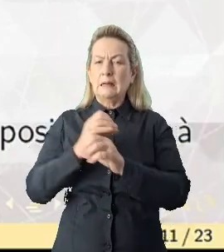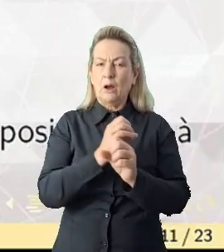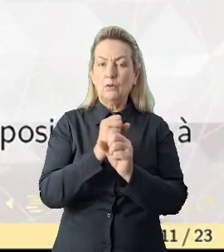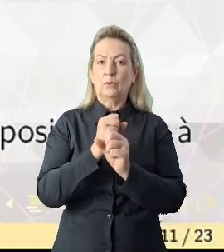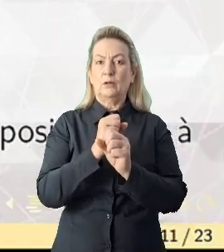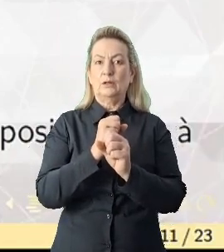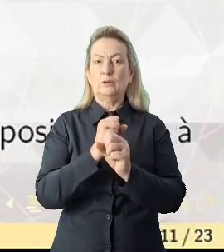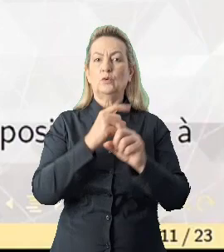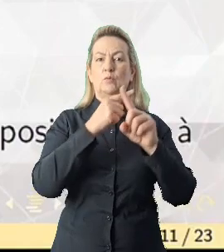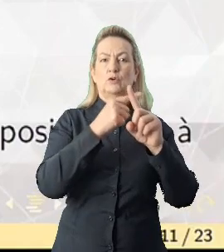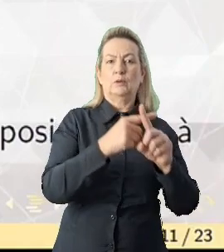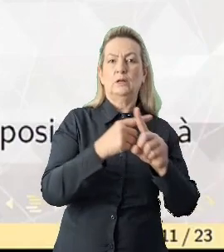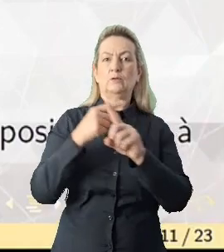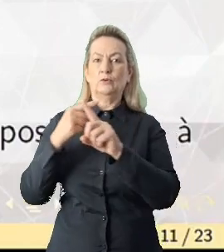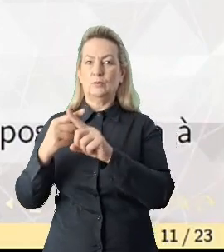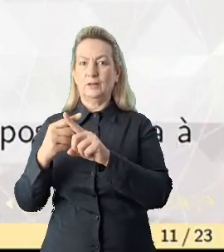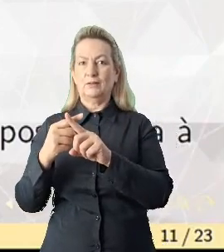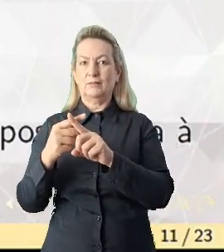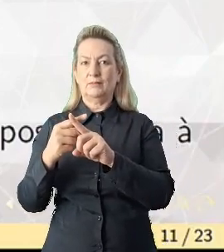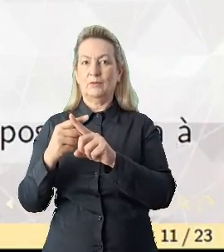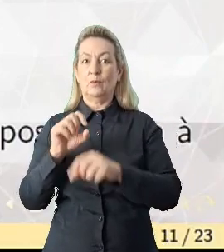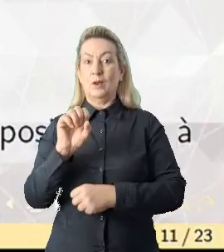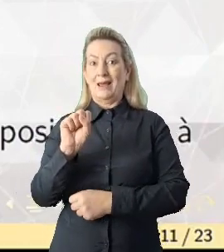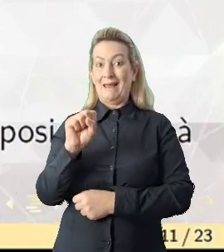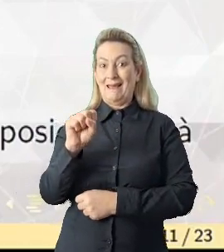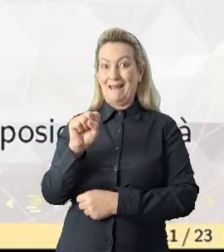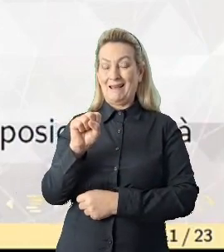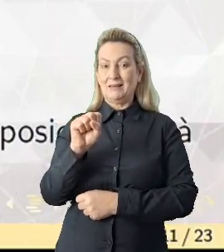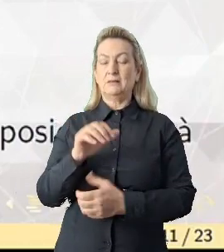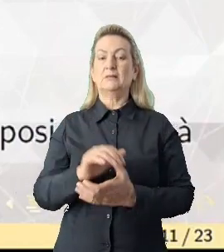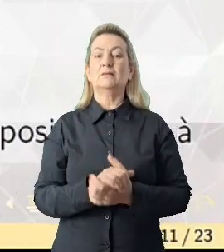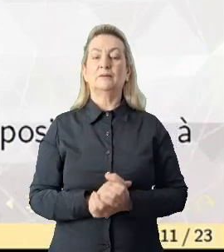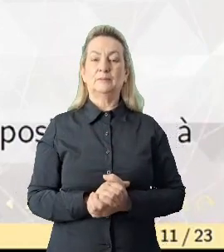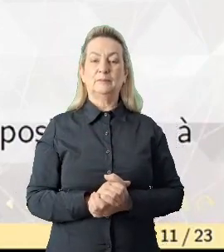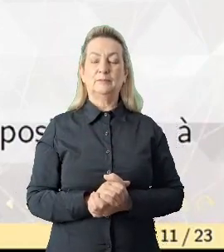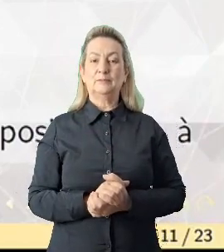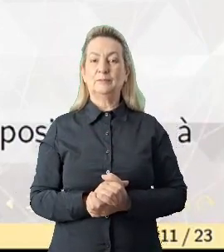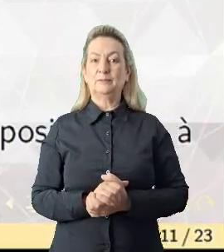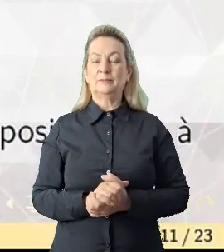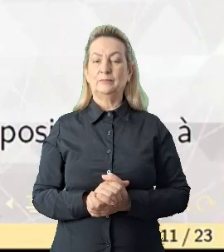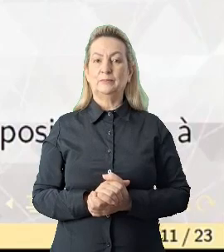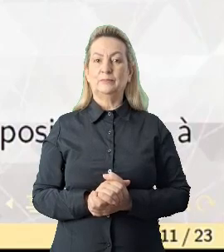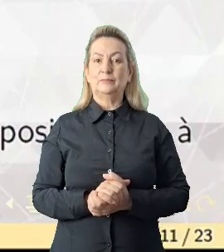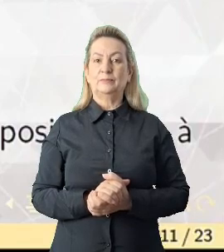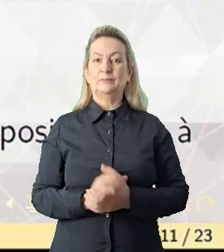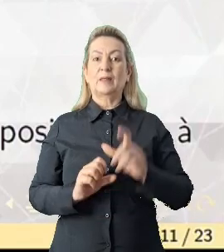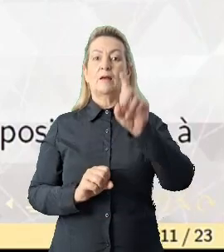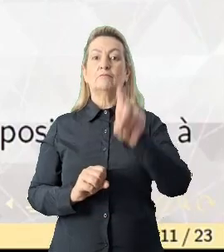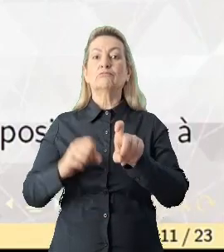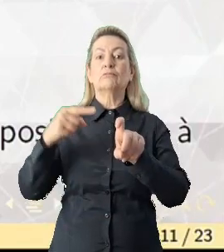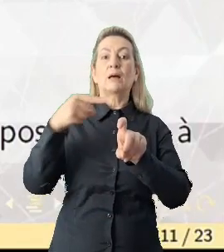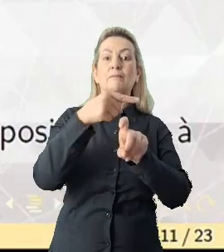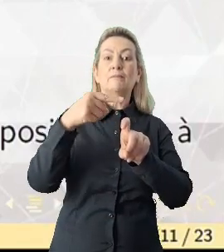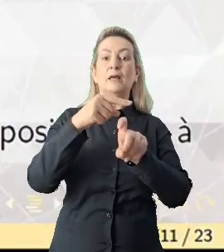desvio padrão é maior do que zero. Com isso, fazendo o cálculo, multiplicando ambos os lados pelo desvio padrão, que é S, x